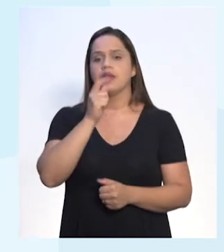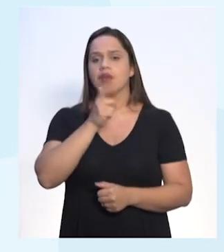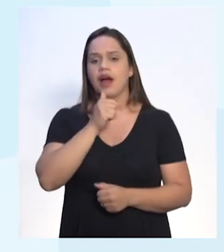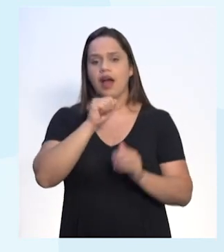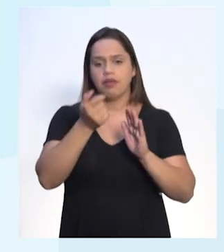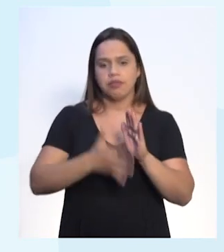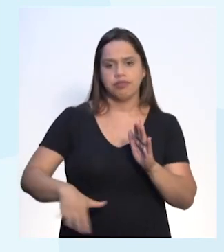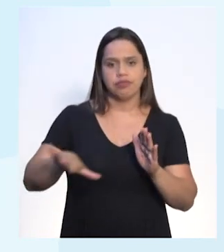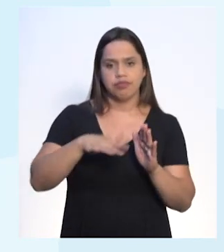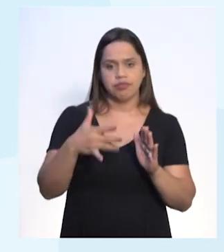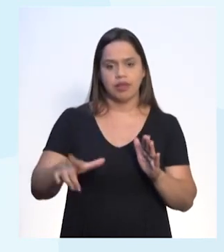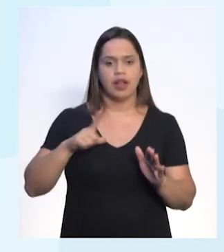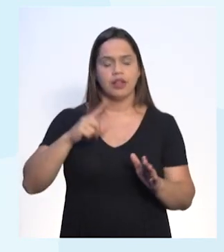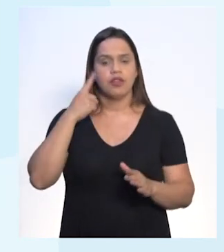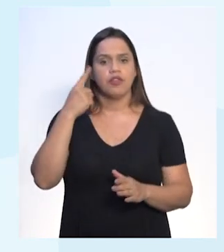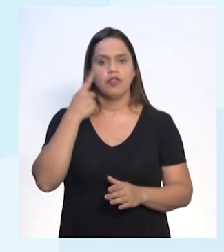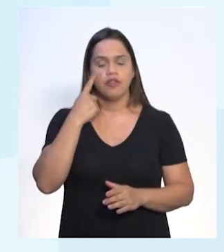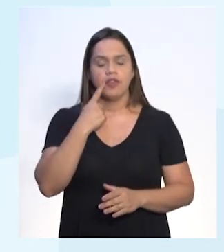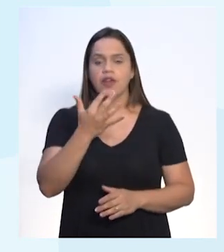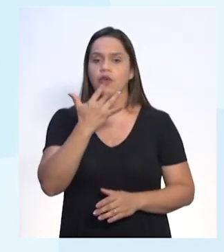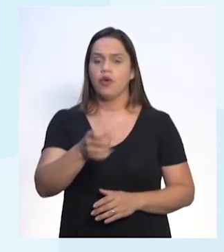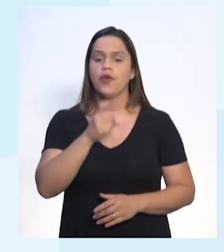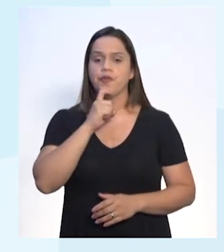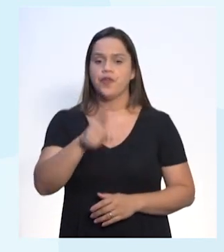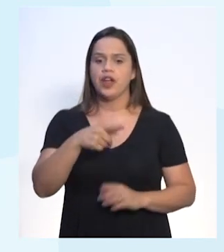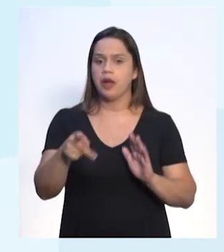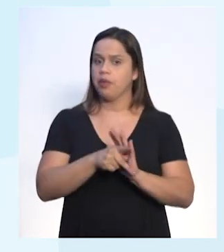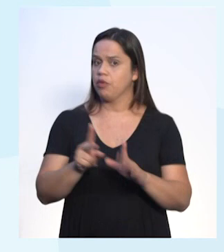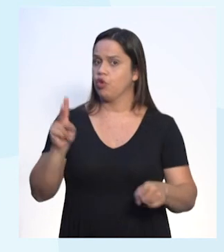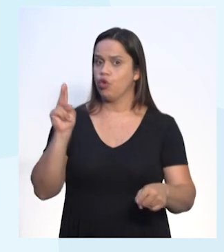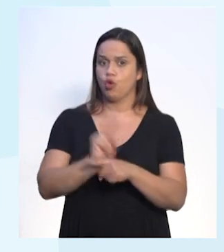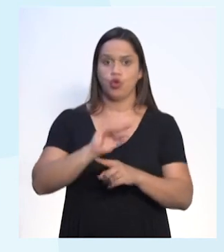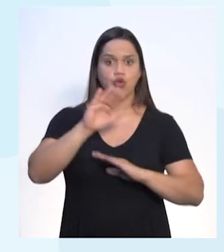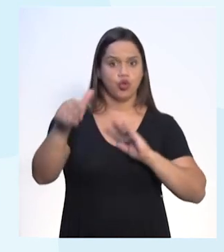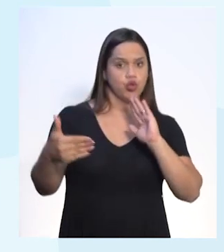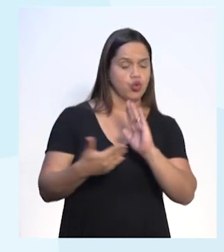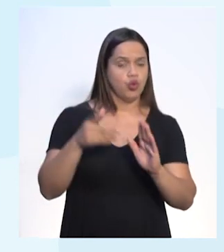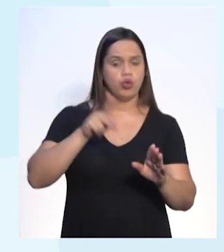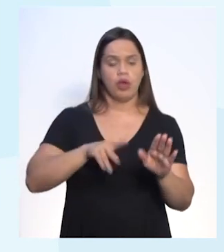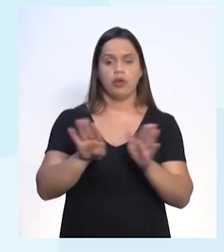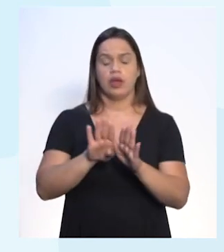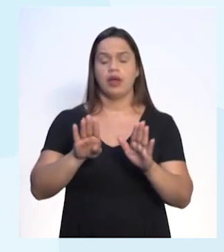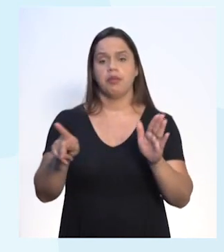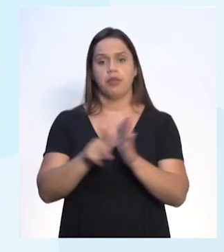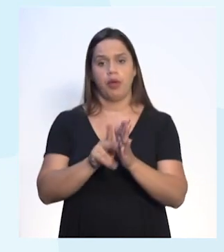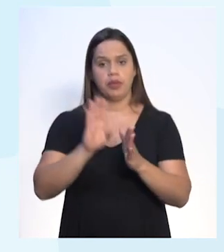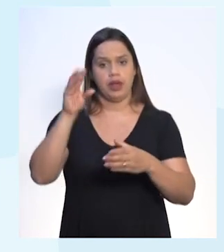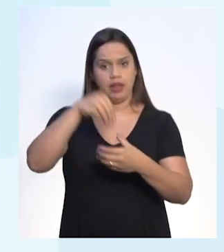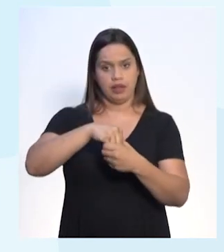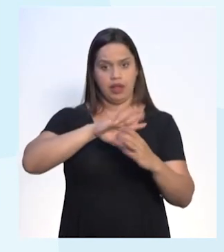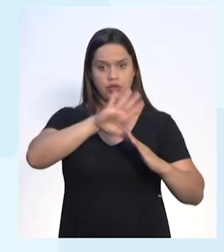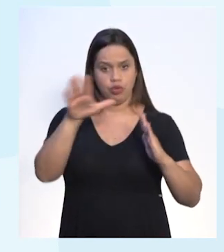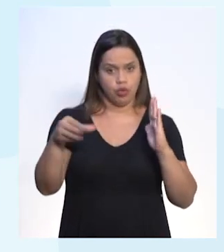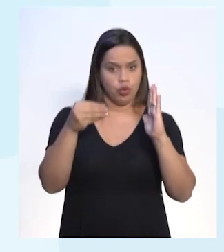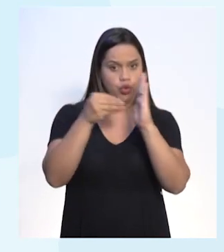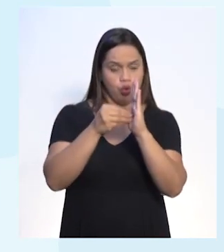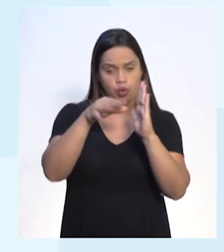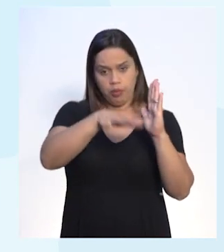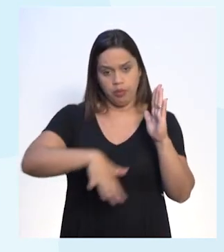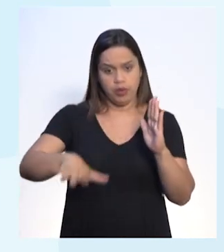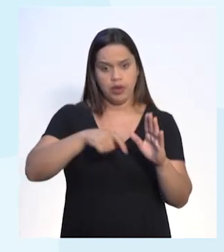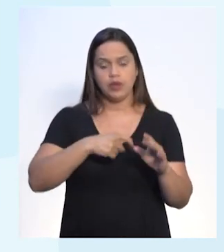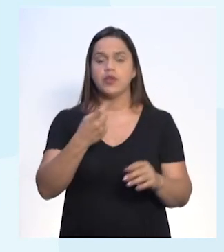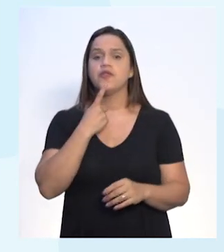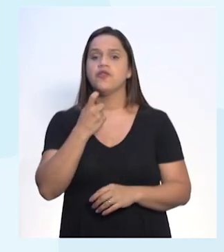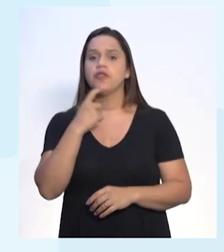cor verde são de proteção integral, né, que são domínio aí da Mata Atlântica na região litorânea, e as partes